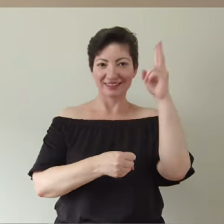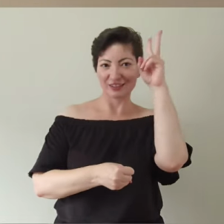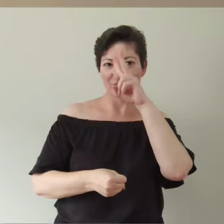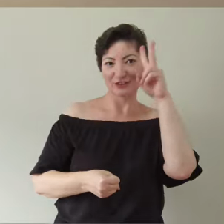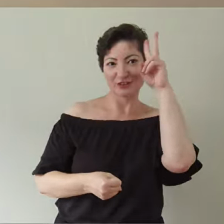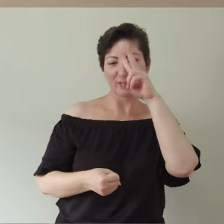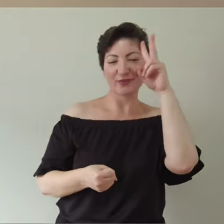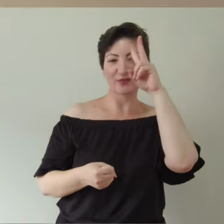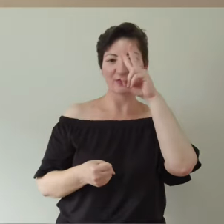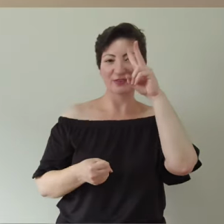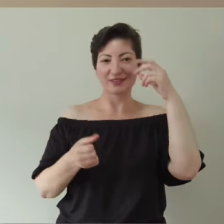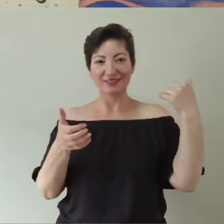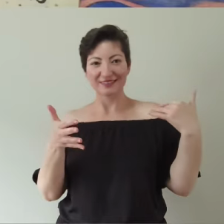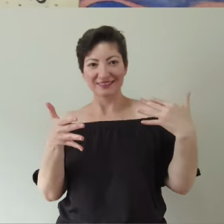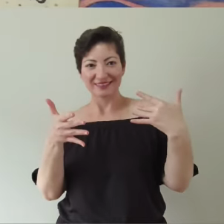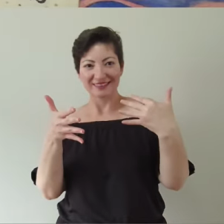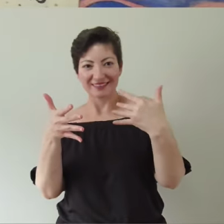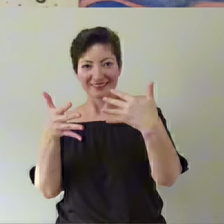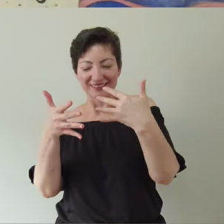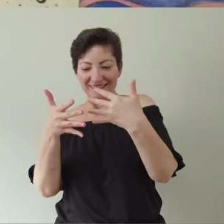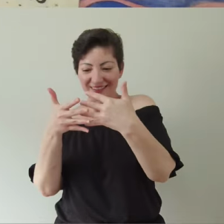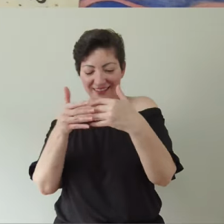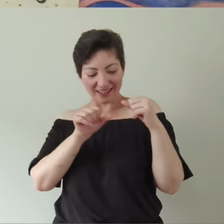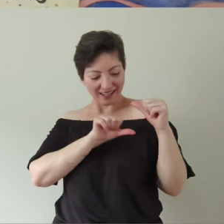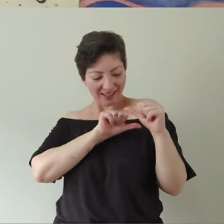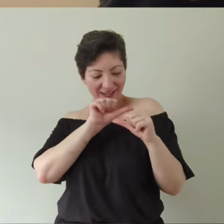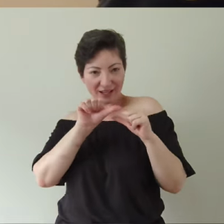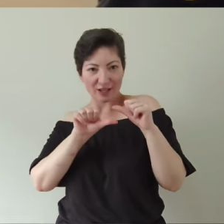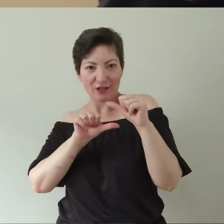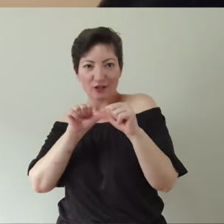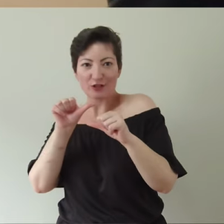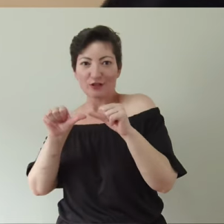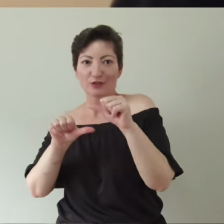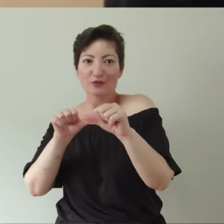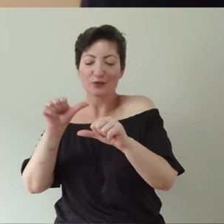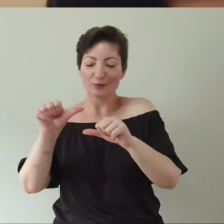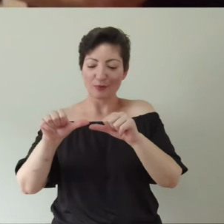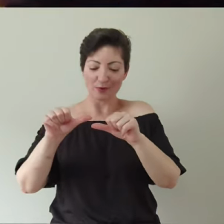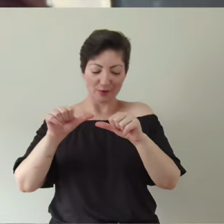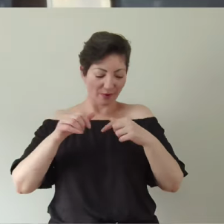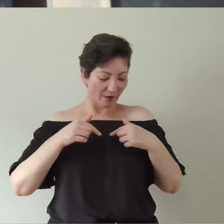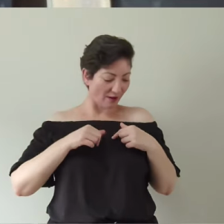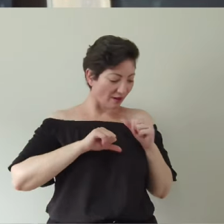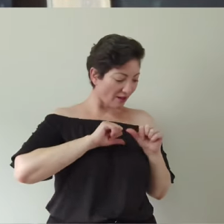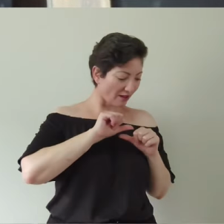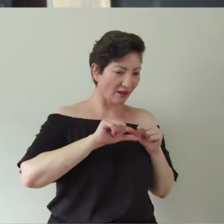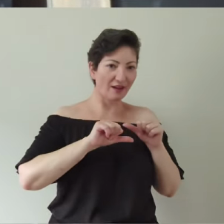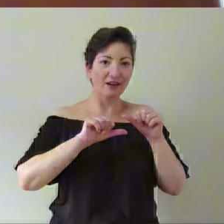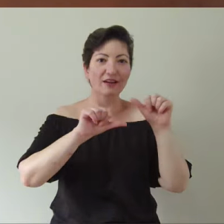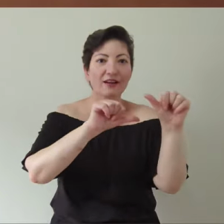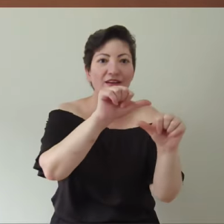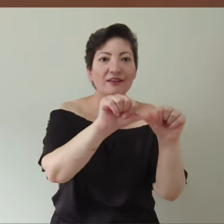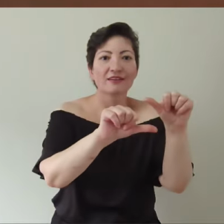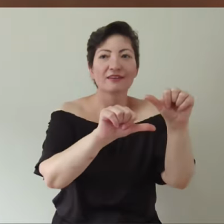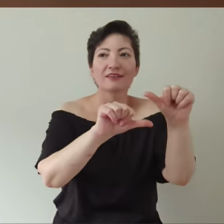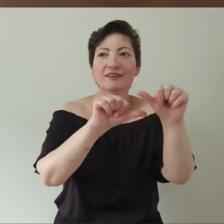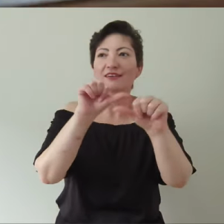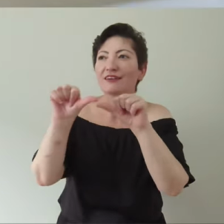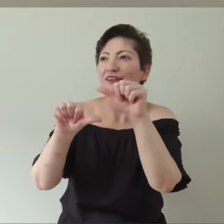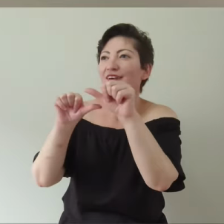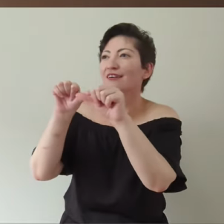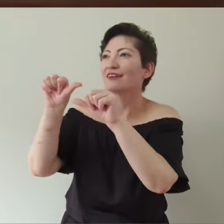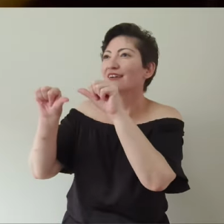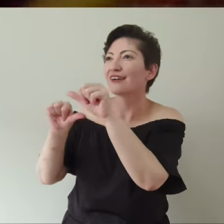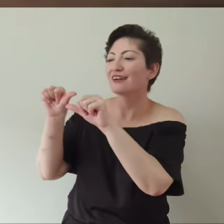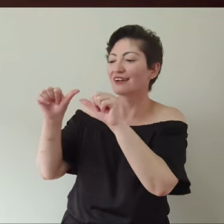história. Um grupo que não só transformou a si mesmo, mas também transformou a vida de inúmeras pessoas que tiveram contato com a